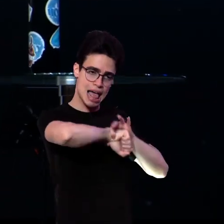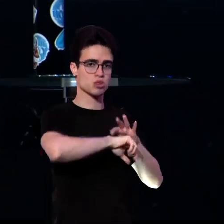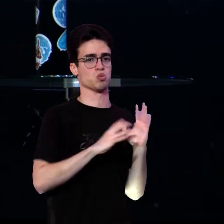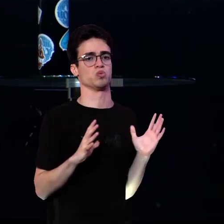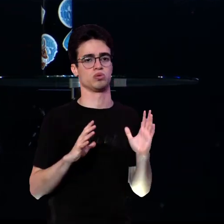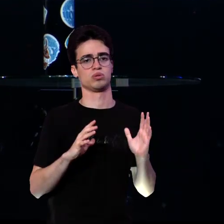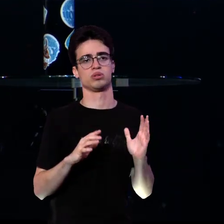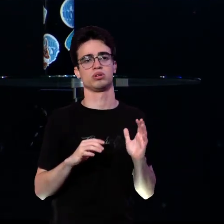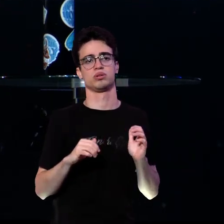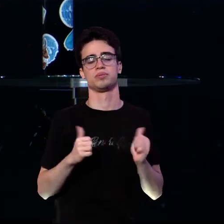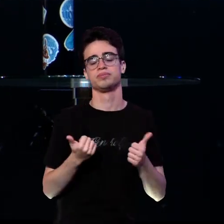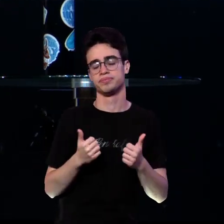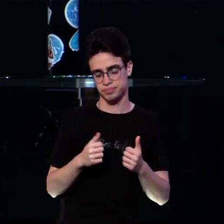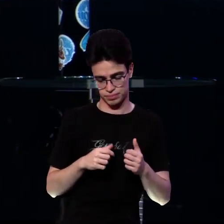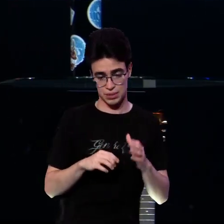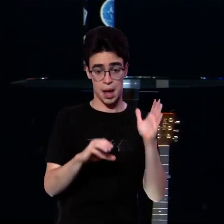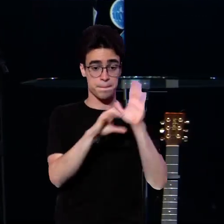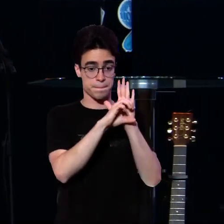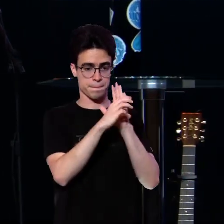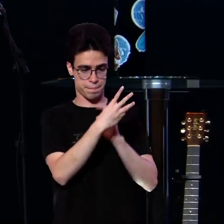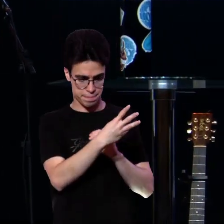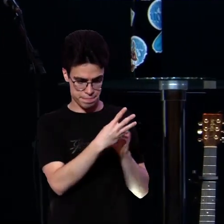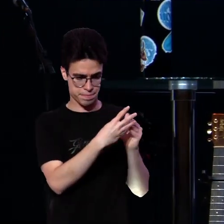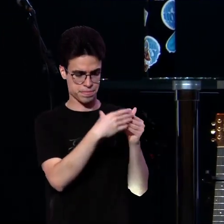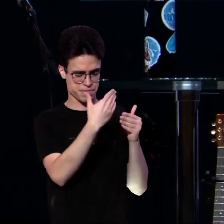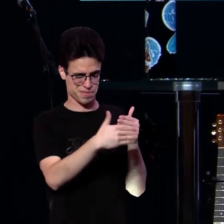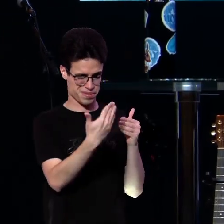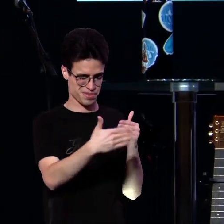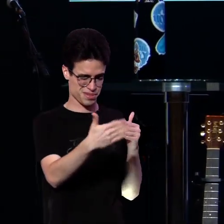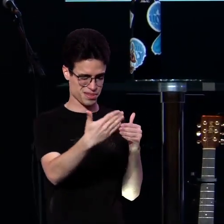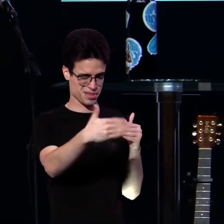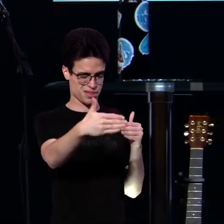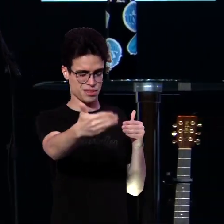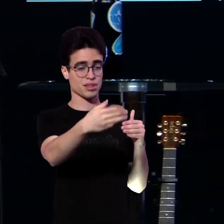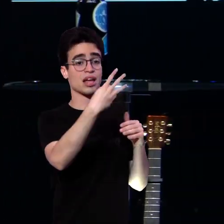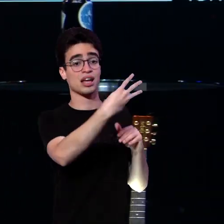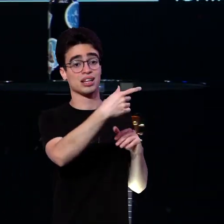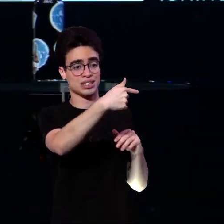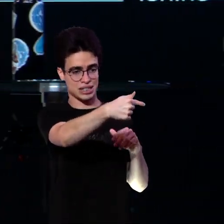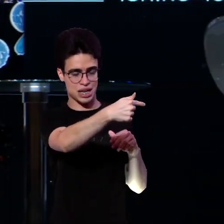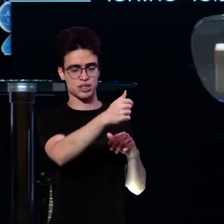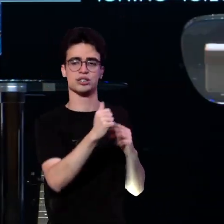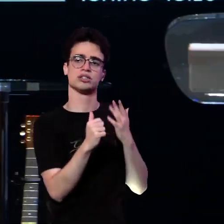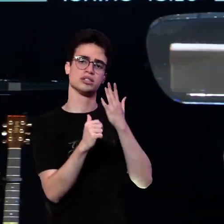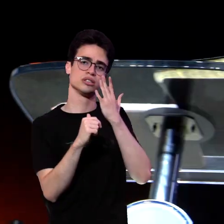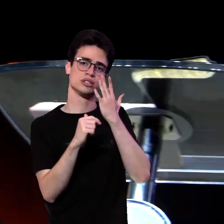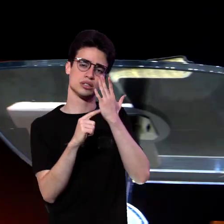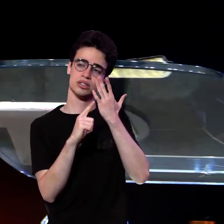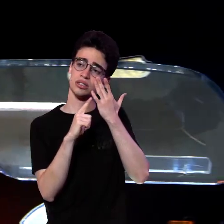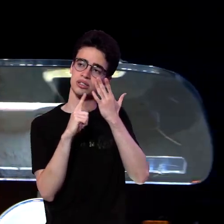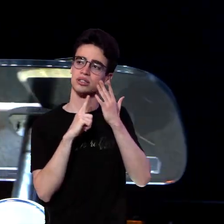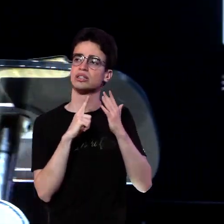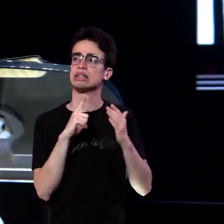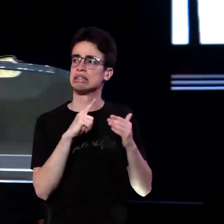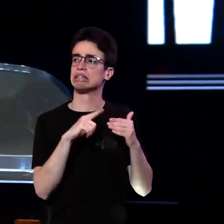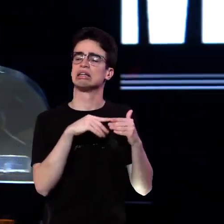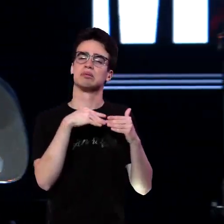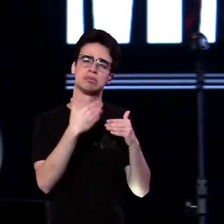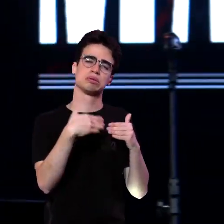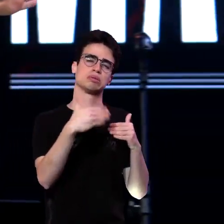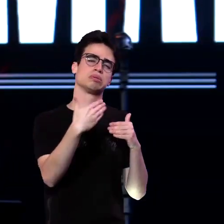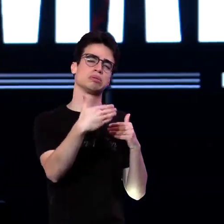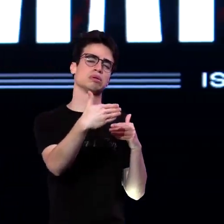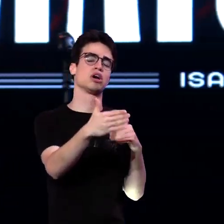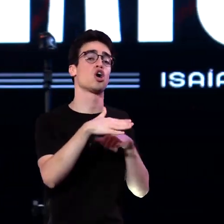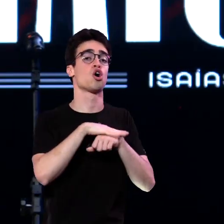3º capítulo até o capítulo 37, passa várias rodadas de conversa